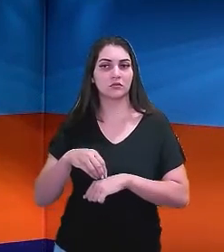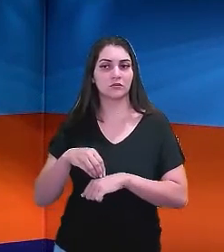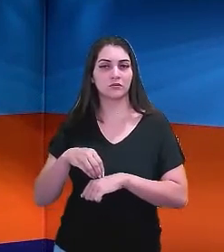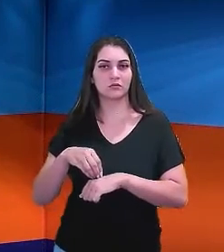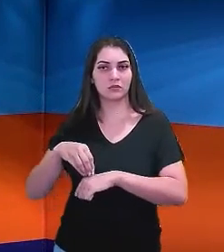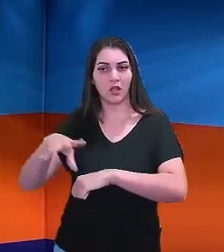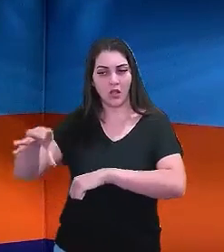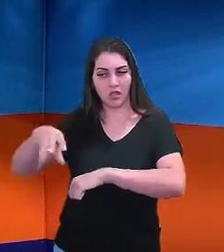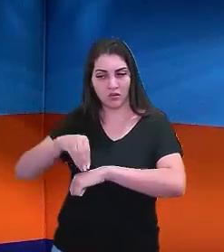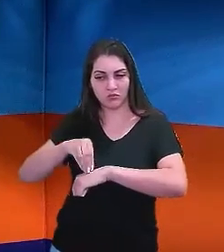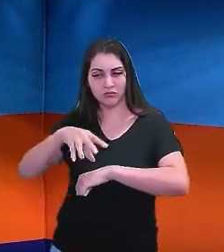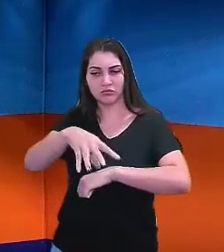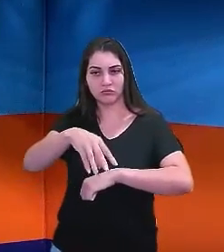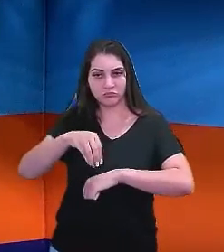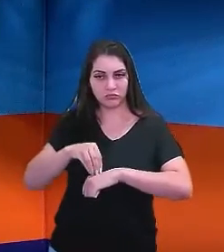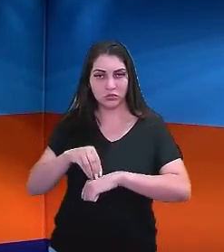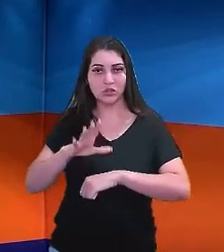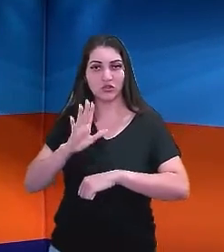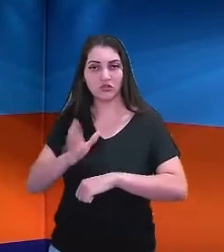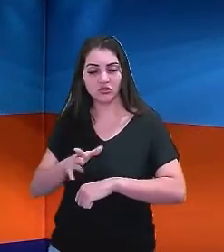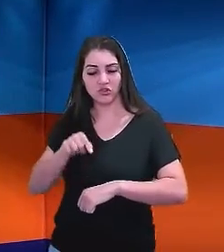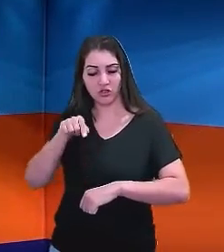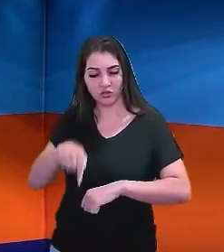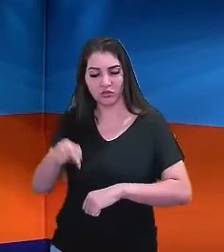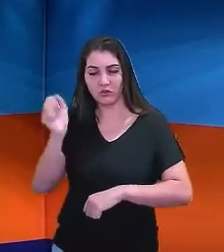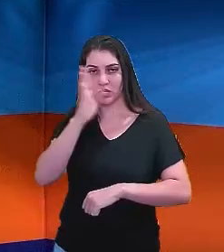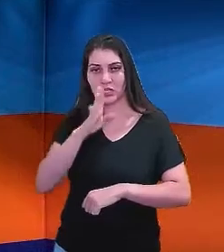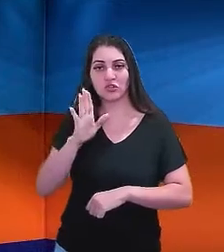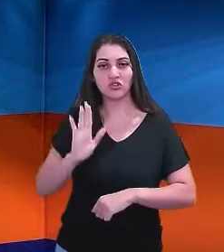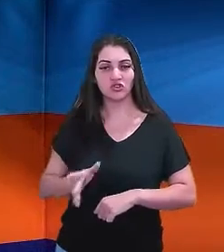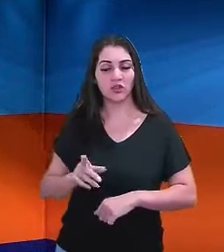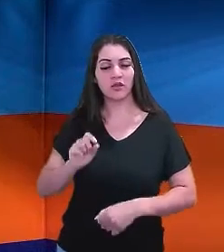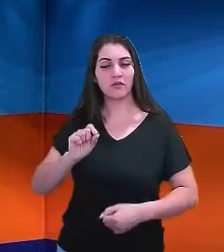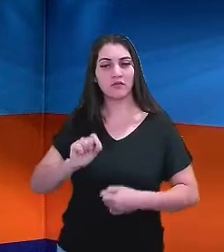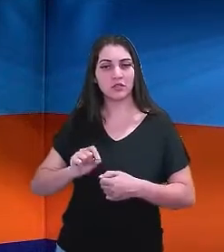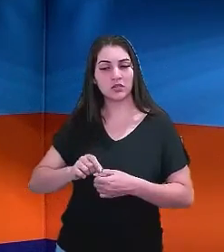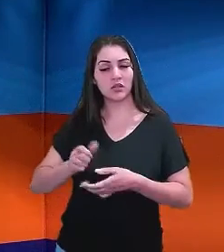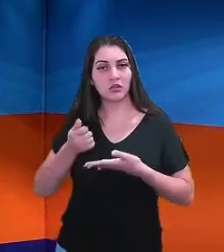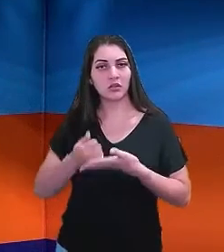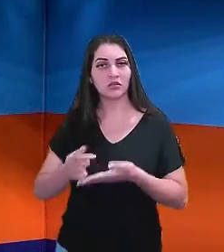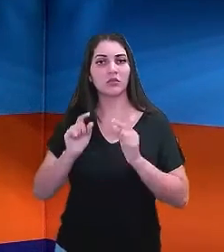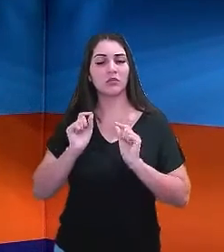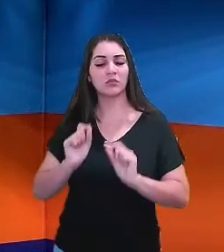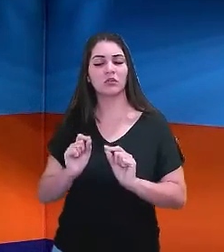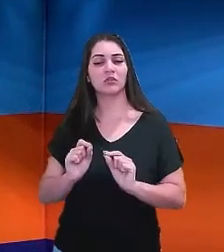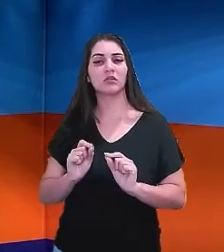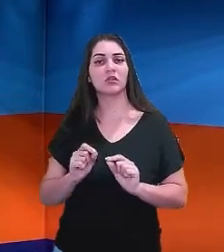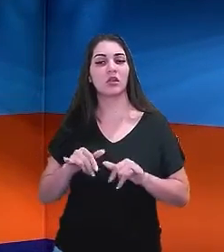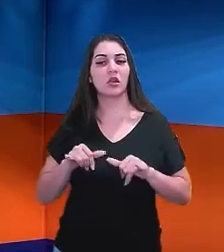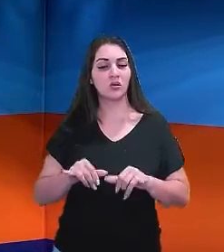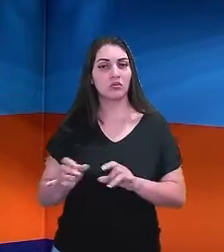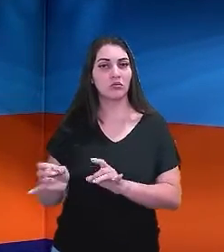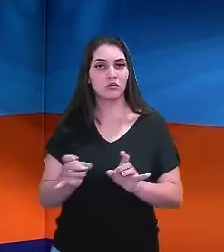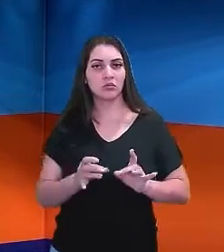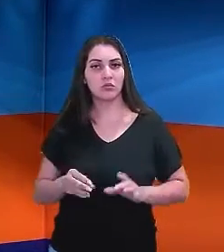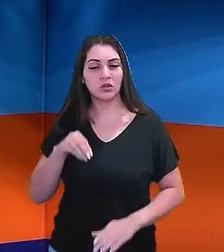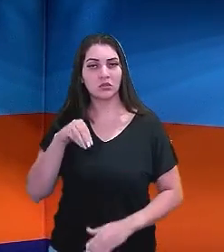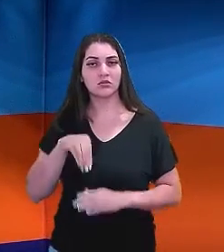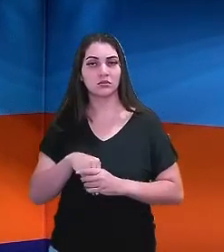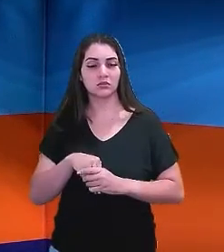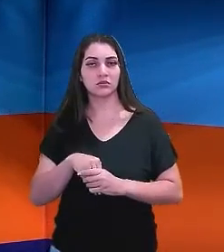importação de produtos que aqui já eram fabricados e contribuir para que o comércio